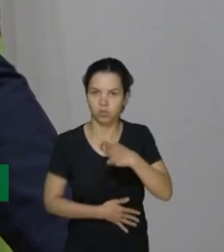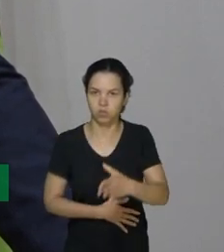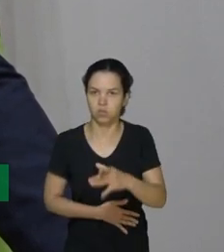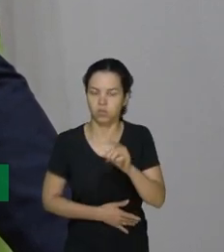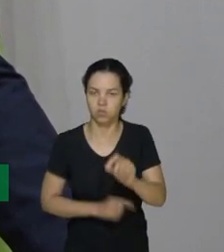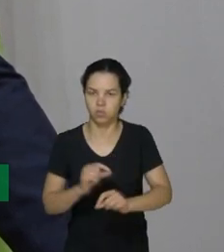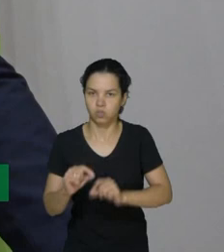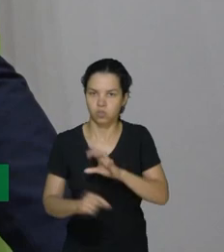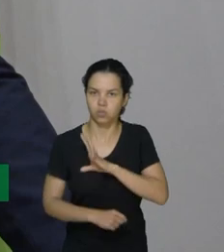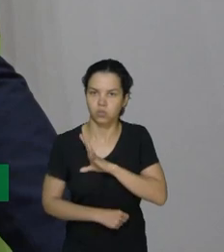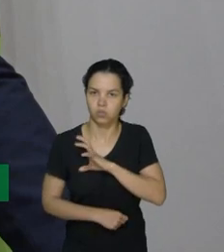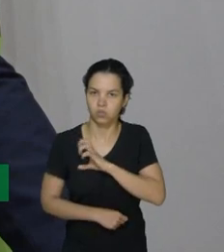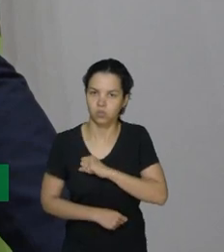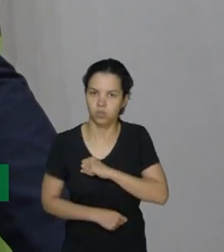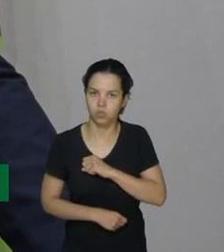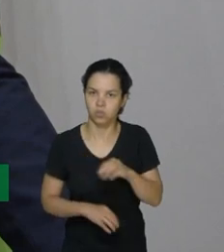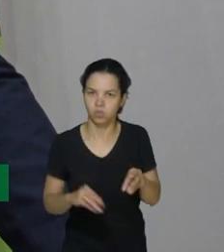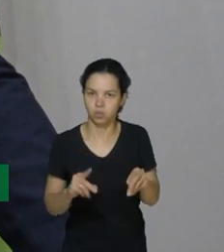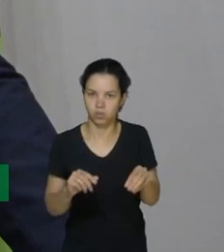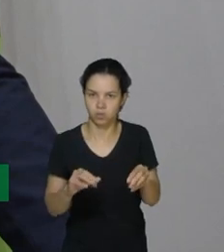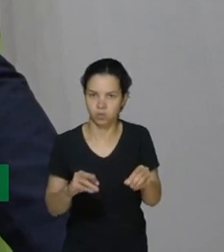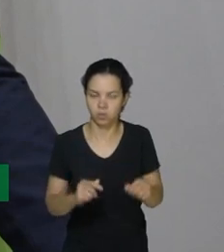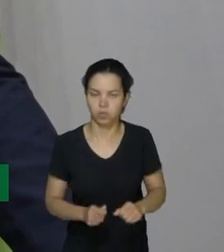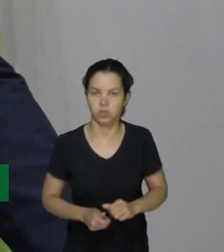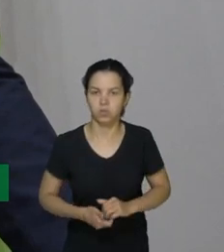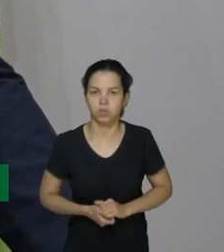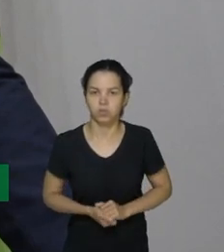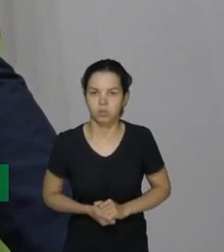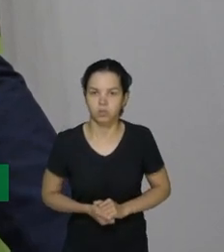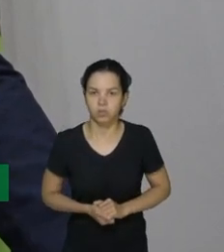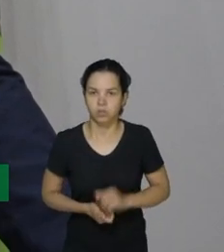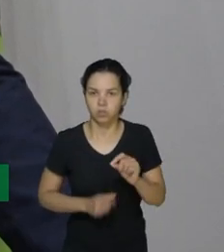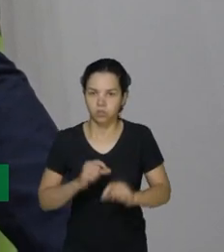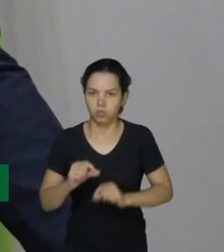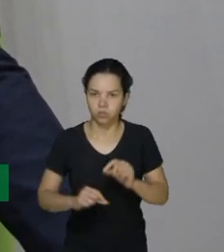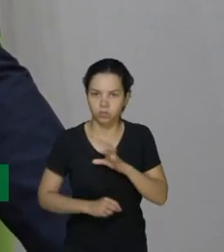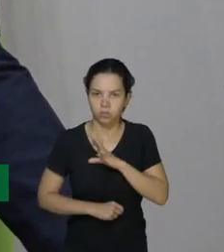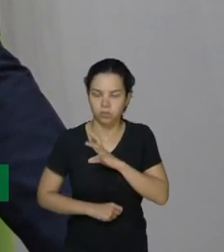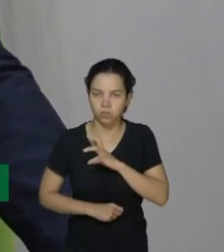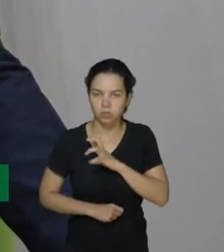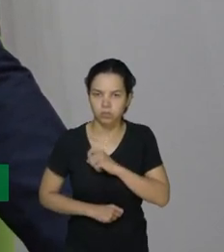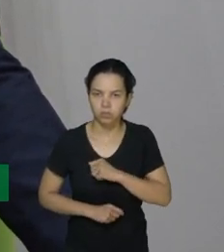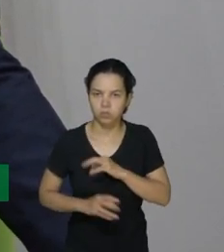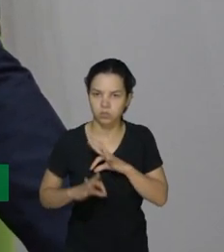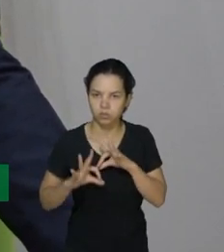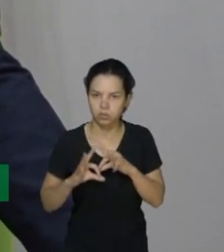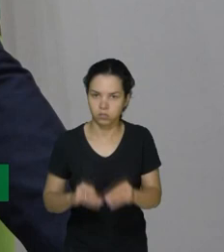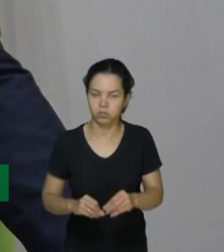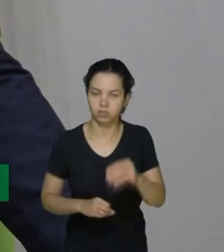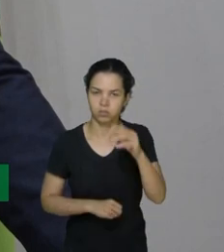verdadeiro amor por uma terra, o que é amar incondicionalmente o seu país.